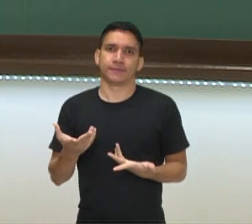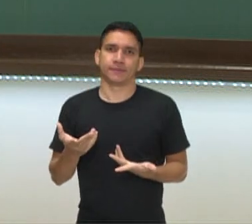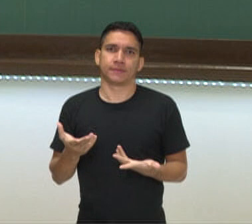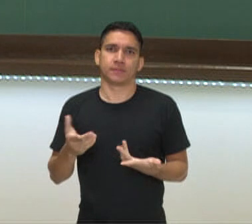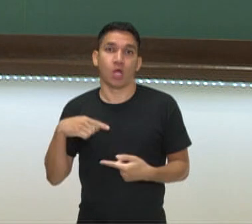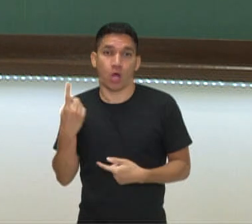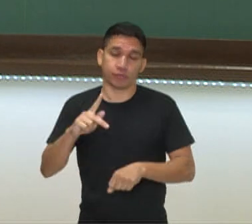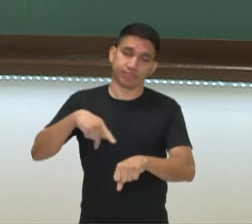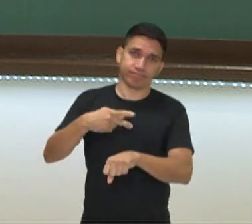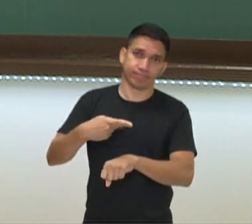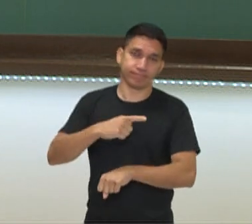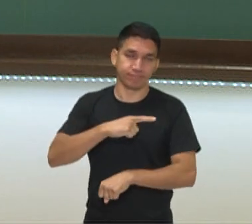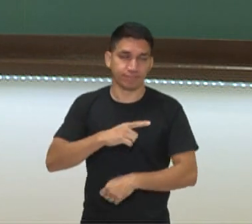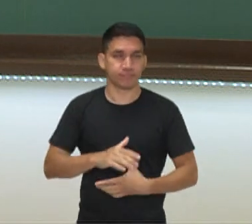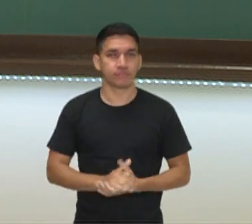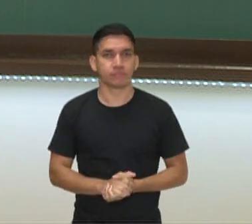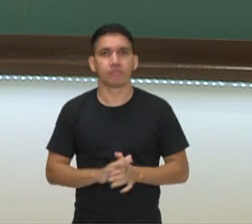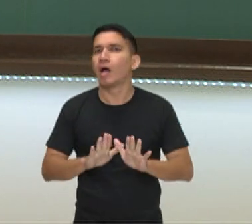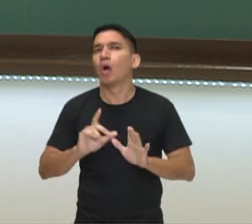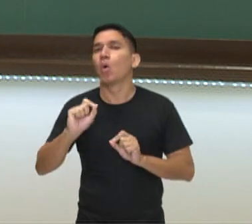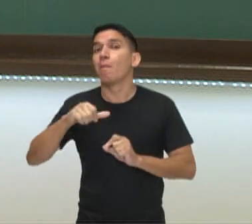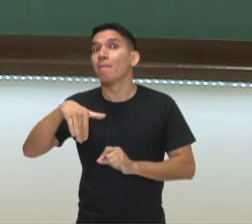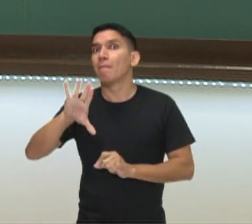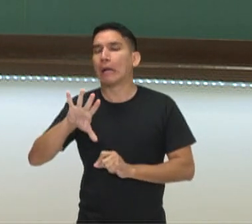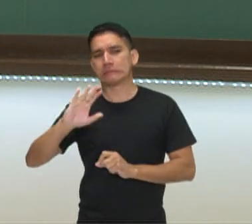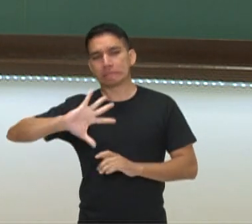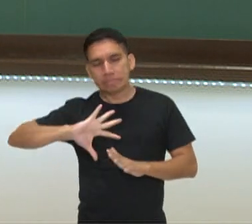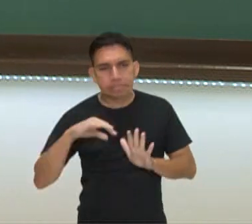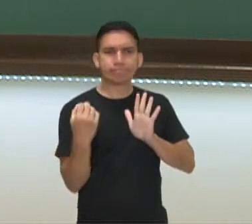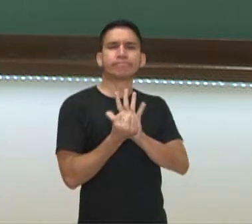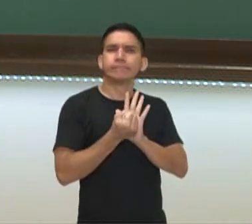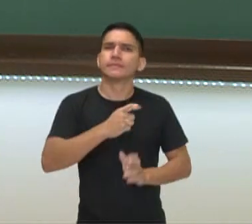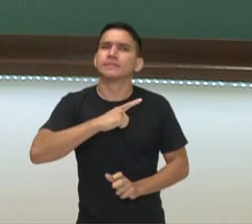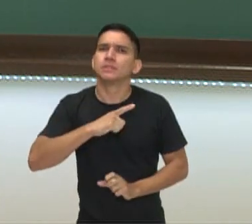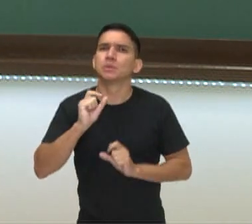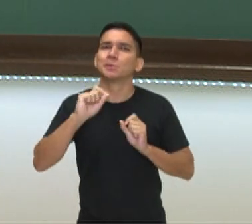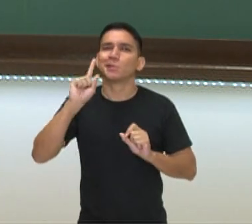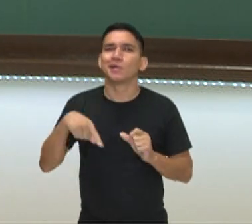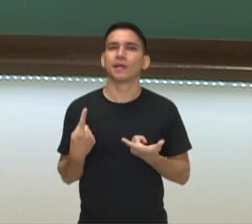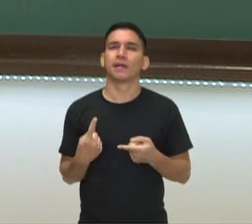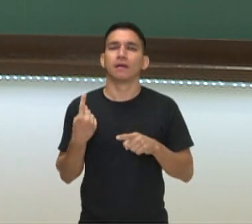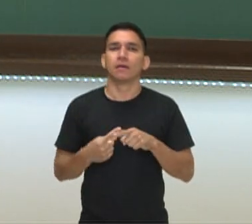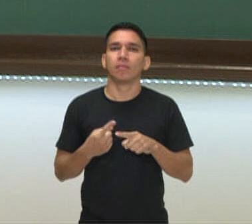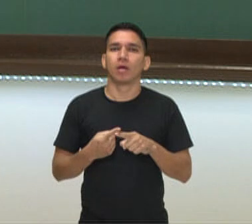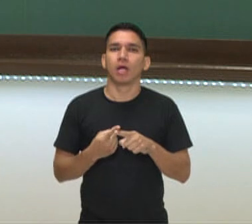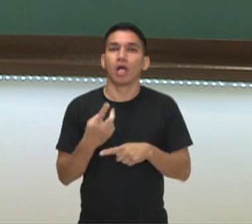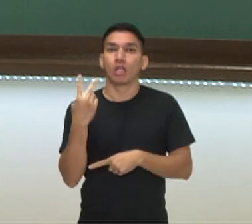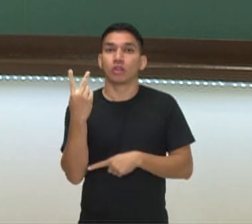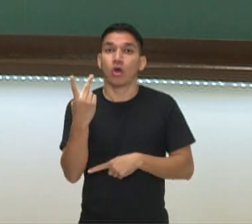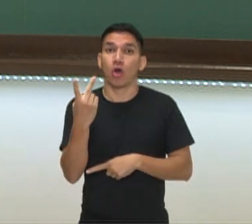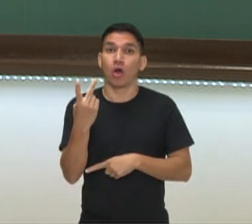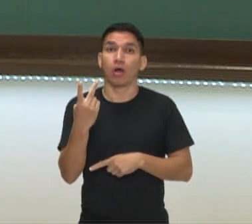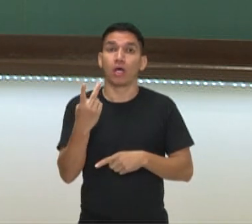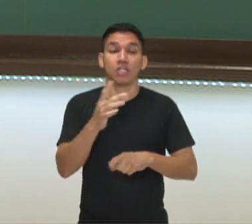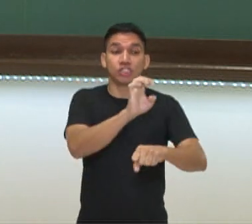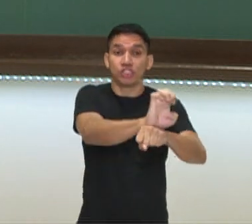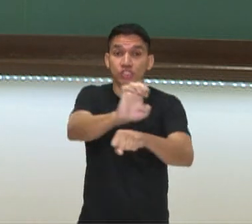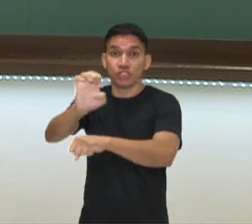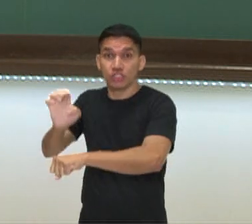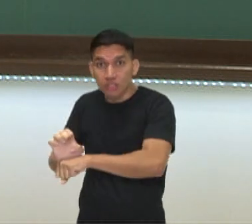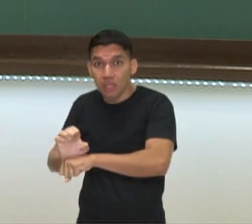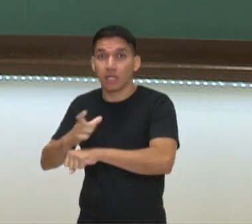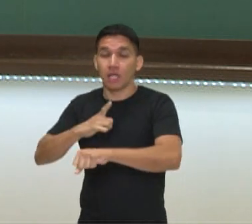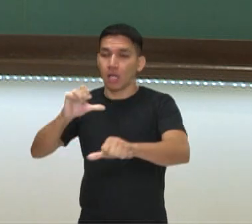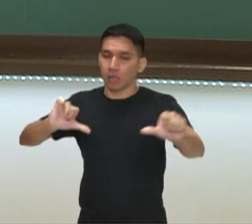realidade nacional. Agora, o que mais marcava esse período era a presença de dois grandes estados, né, trocando